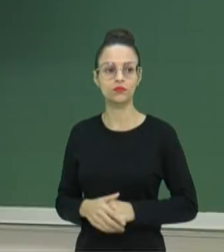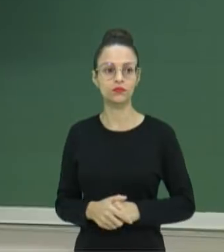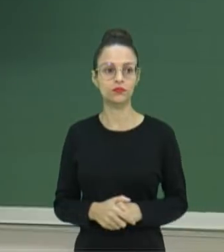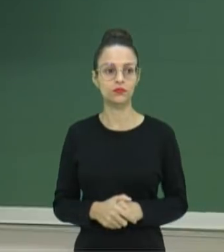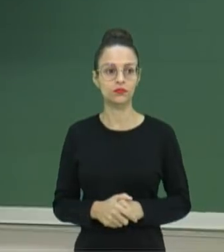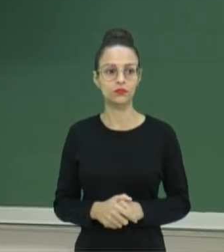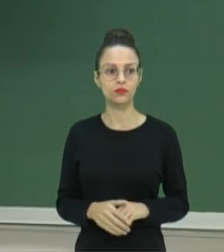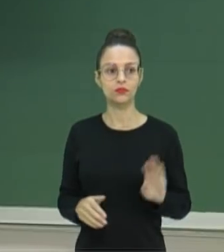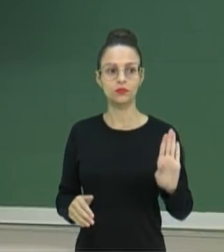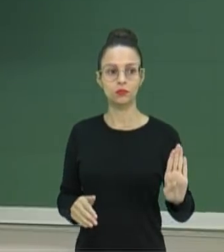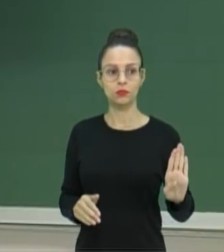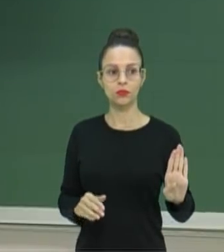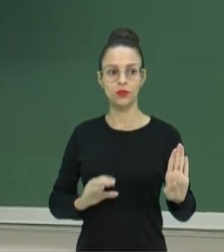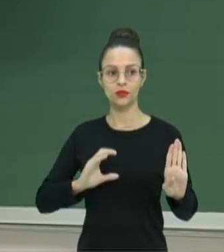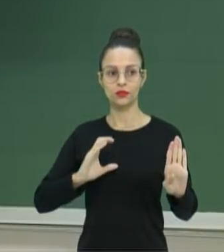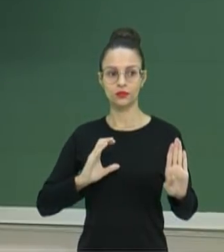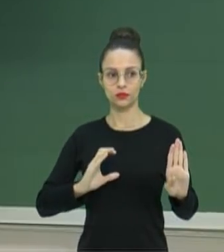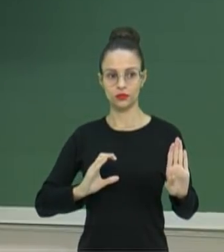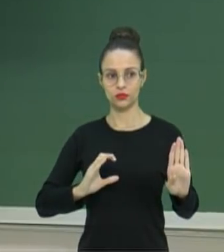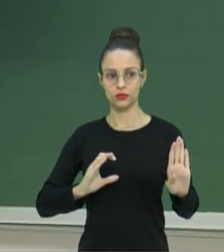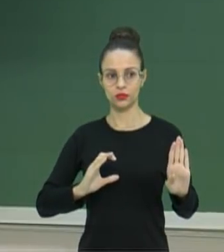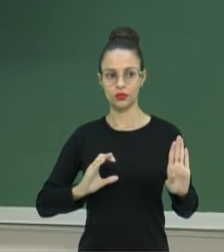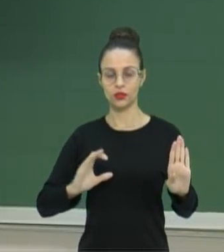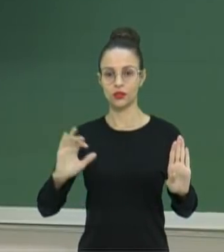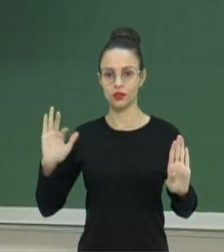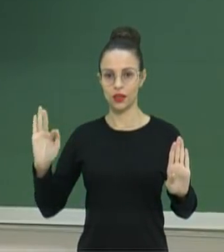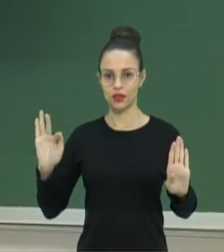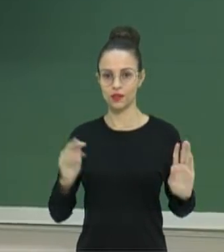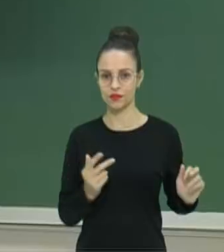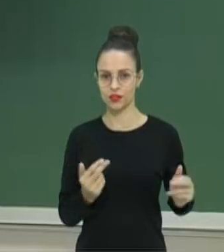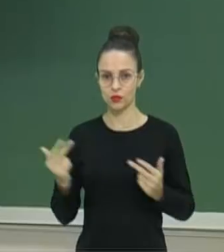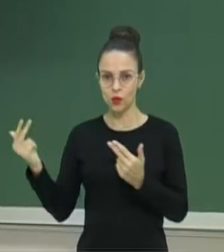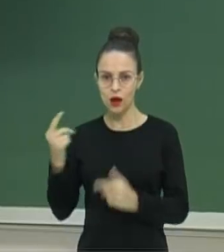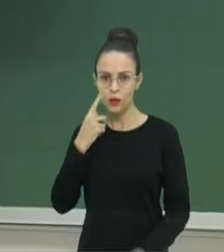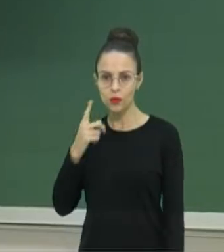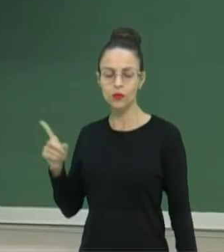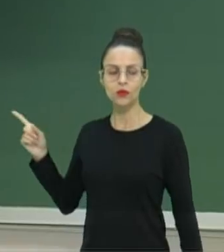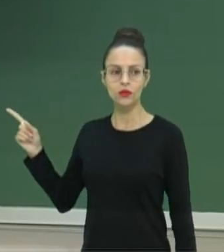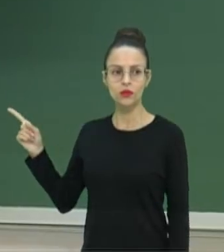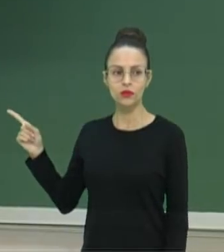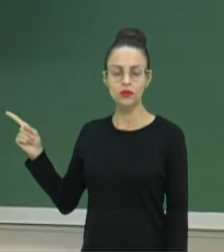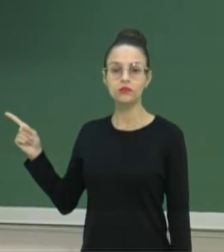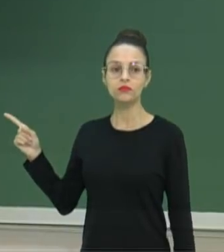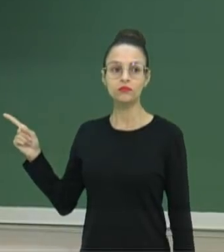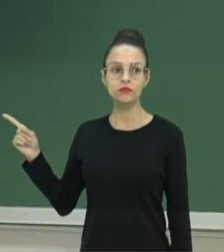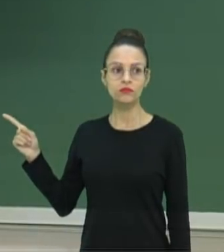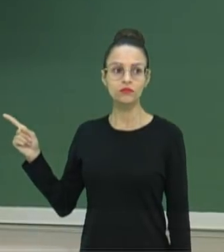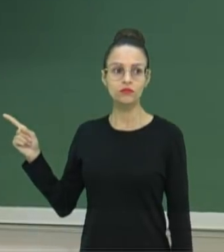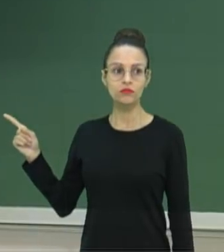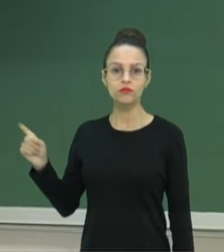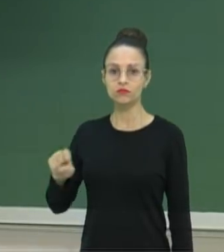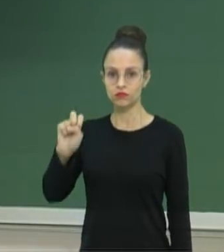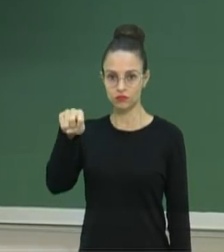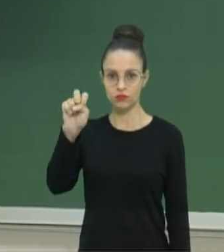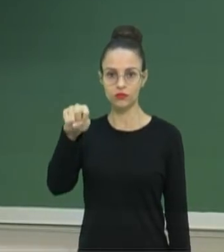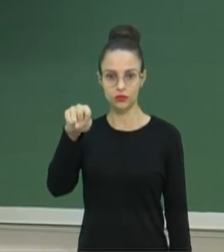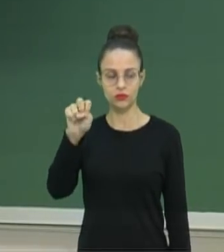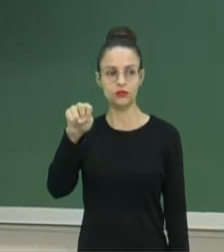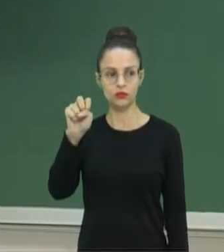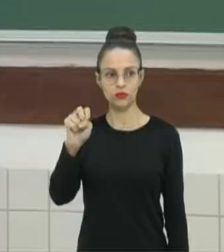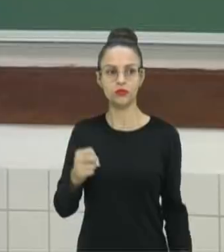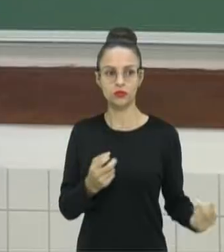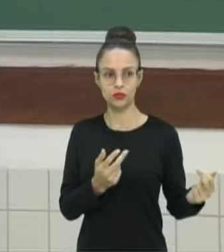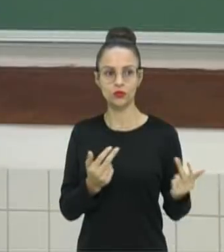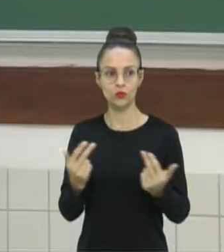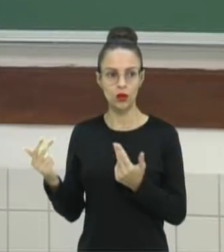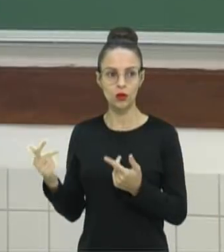analisar. B, C e F, será que essas energias são iguais? Certo? Sim, são energias